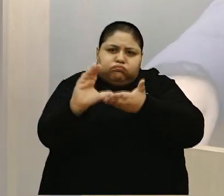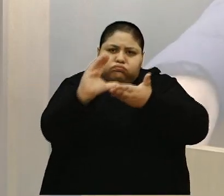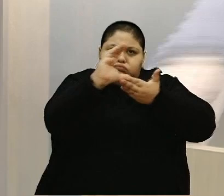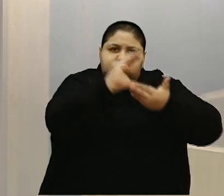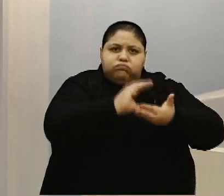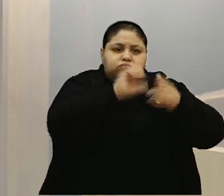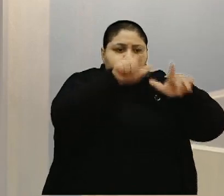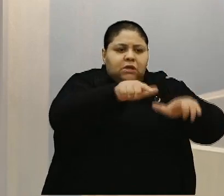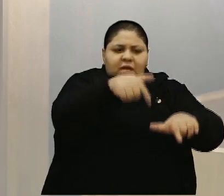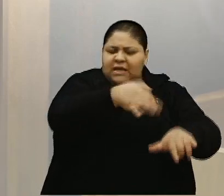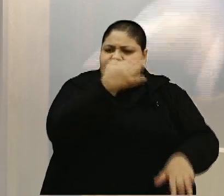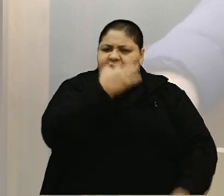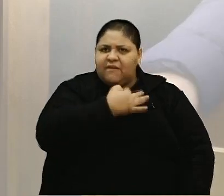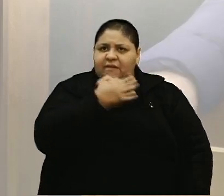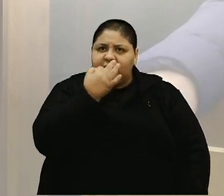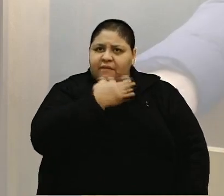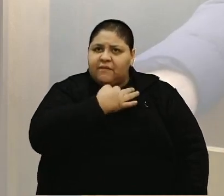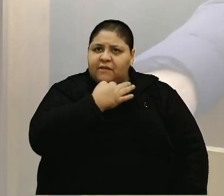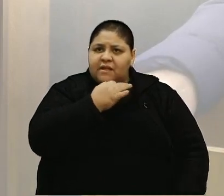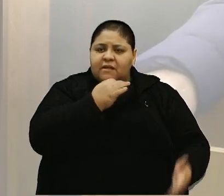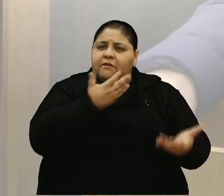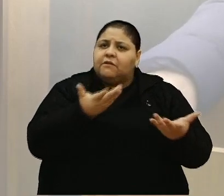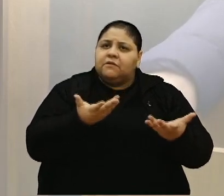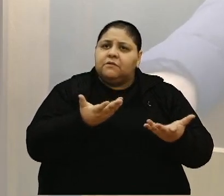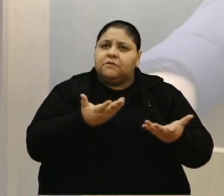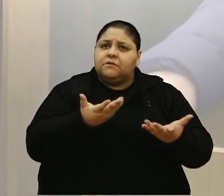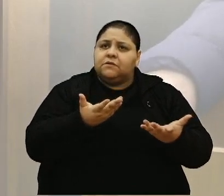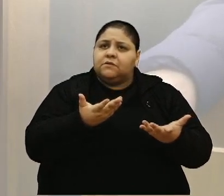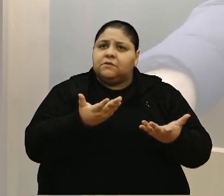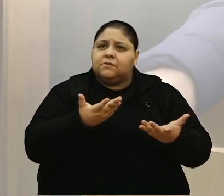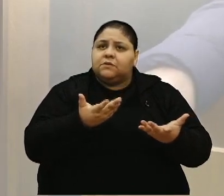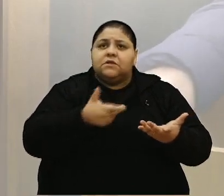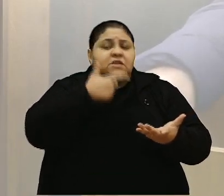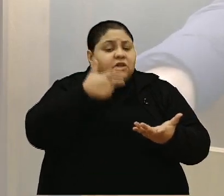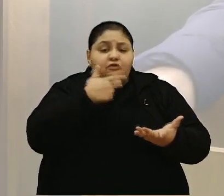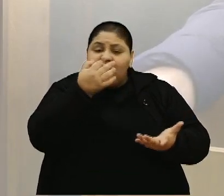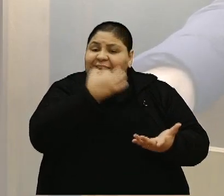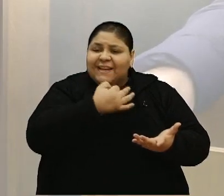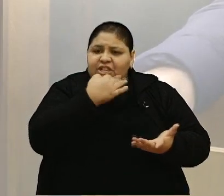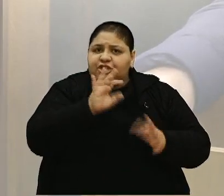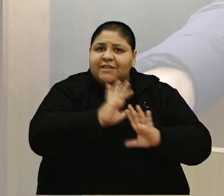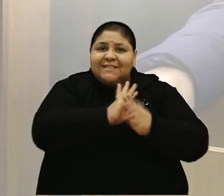e Caxias, pian pianeto. Não se fala em Caxias.